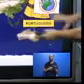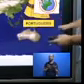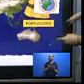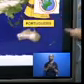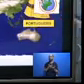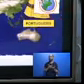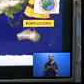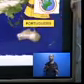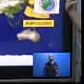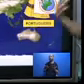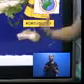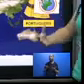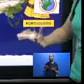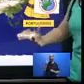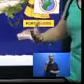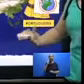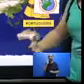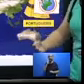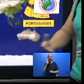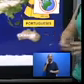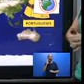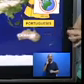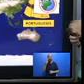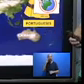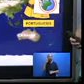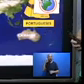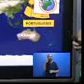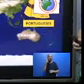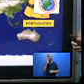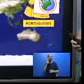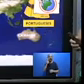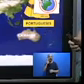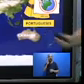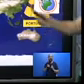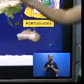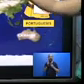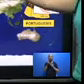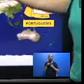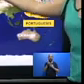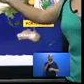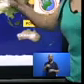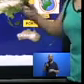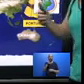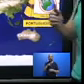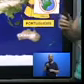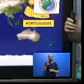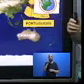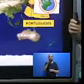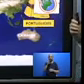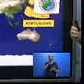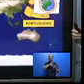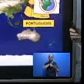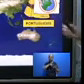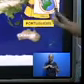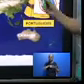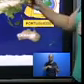de uma maneira mais legal, tá? Então, quem fez a leitura prévia já sabe do que eu estou falando.